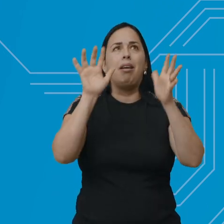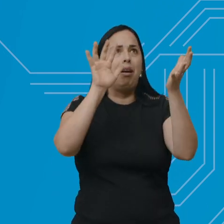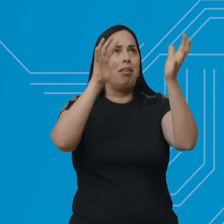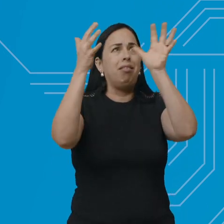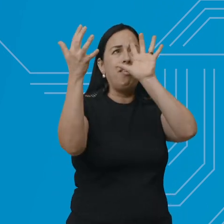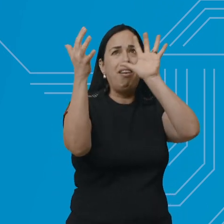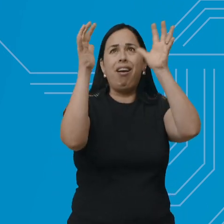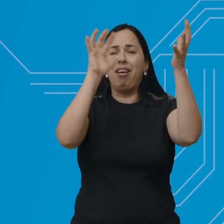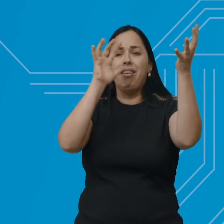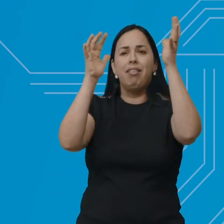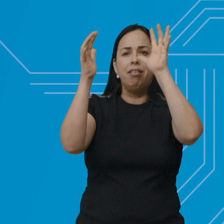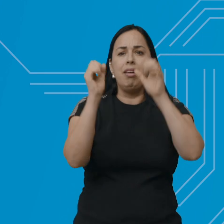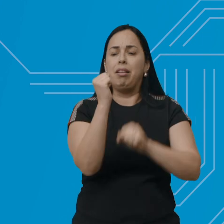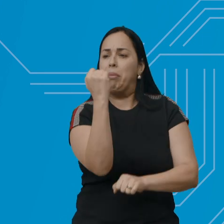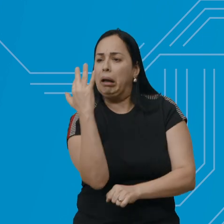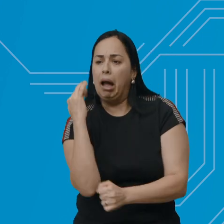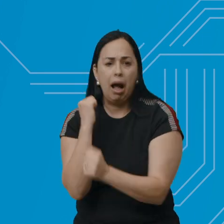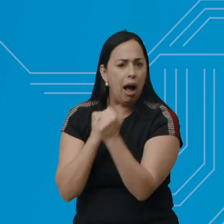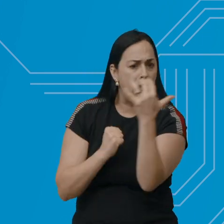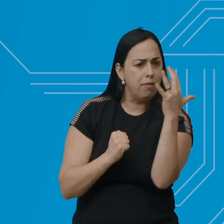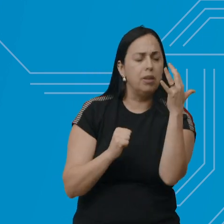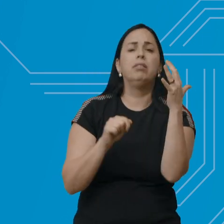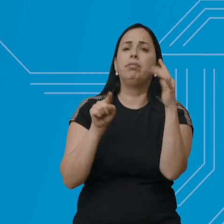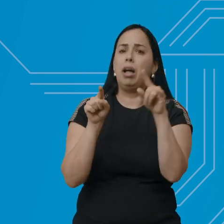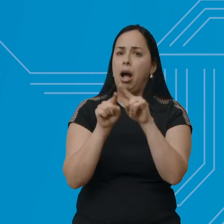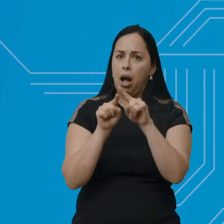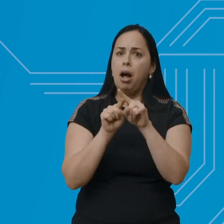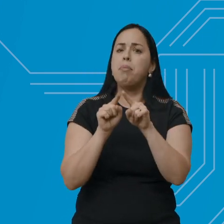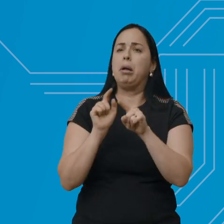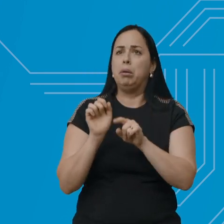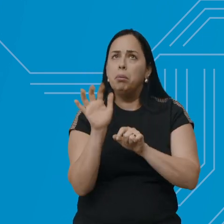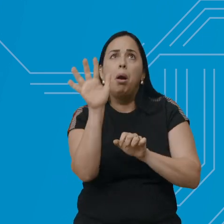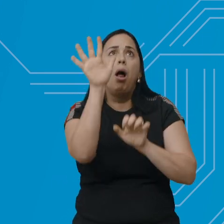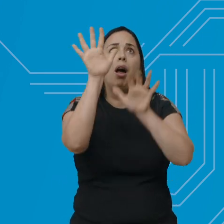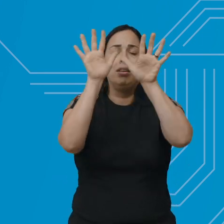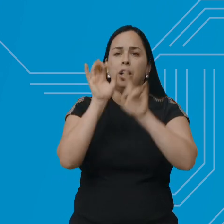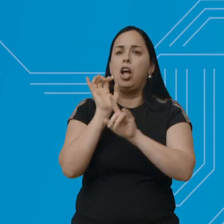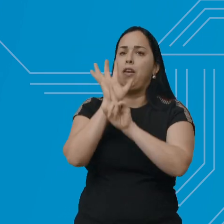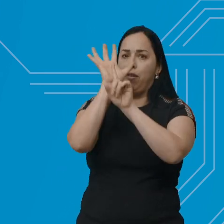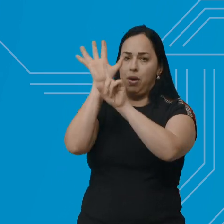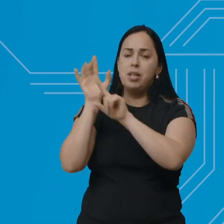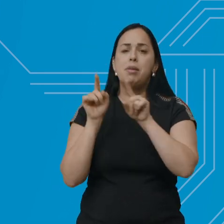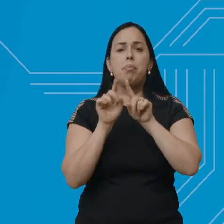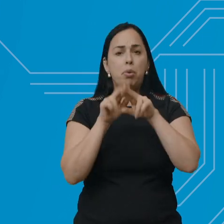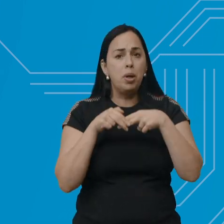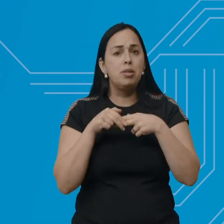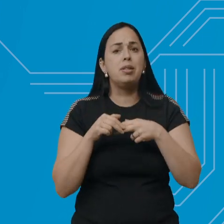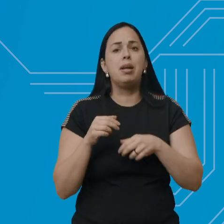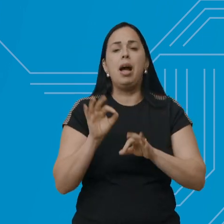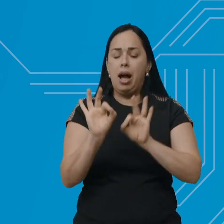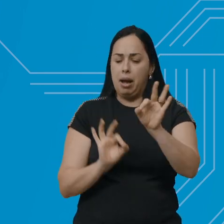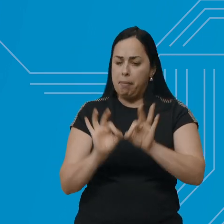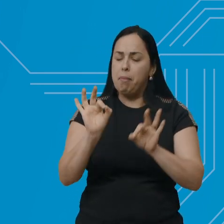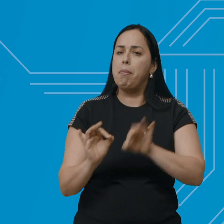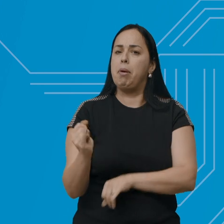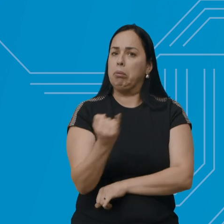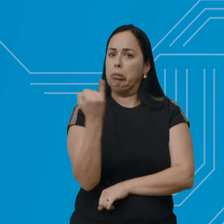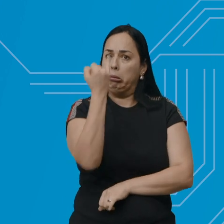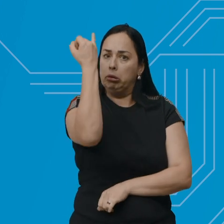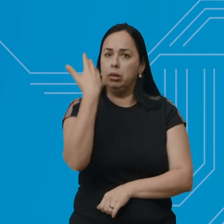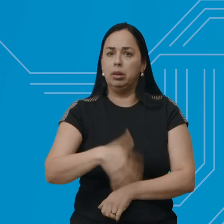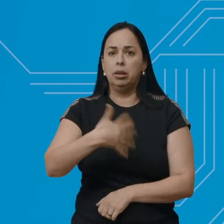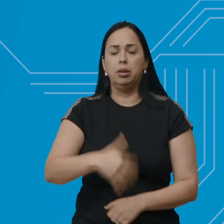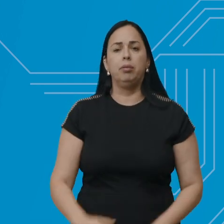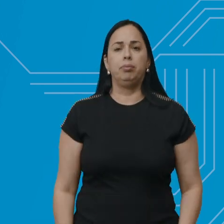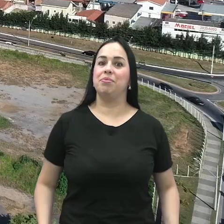fatores meteorológicos e a quantidade de árvores da cidade também exercem forte influência, o que reforça a importância do